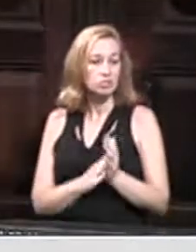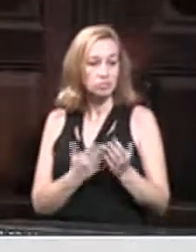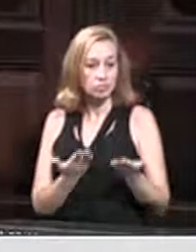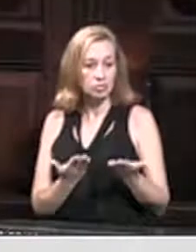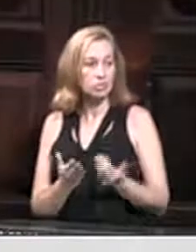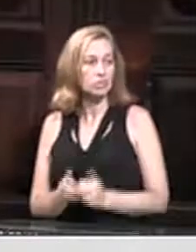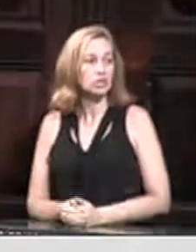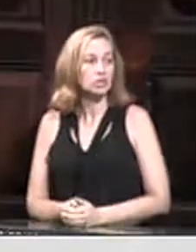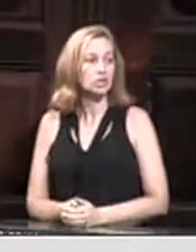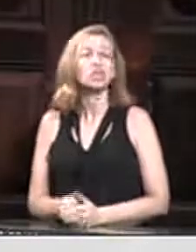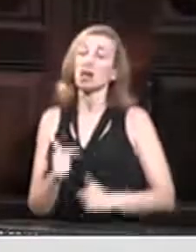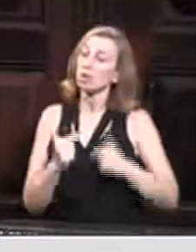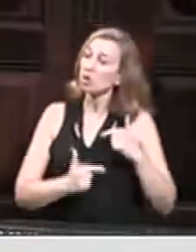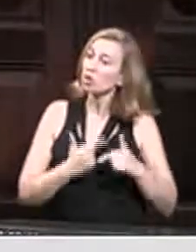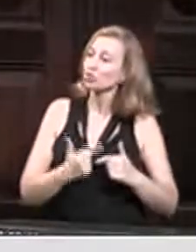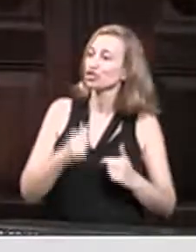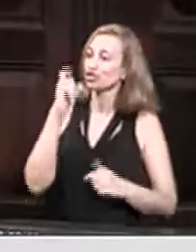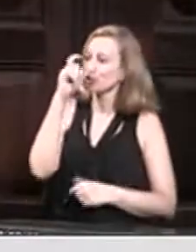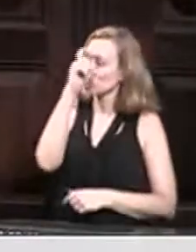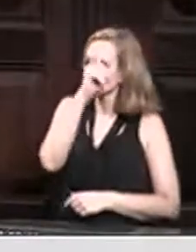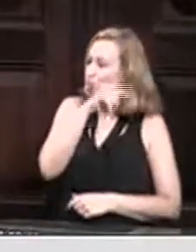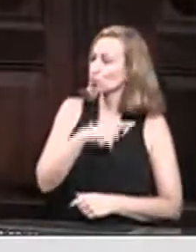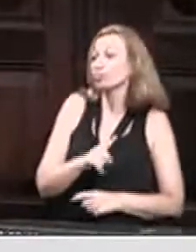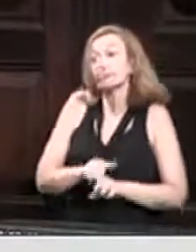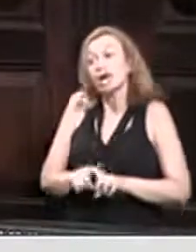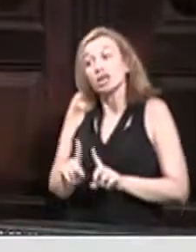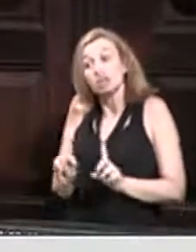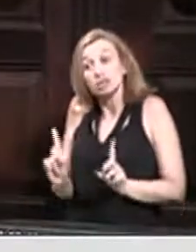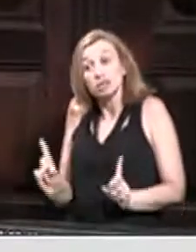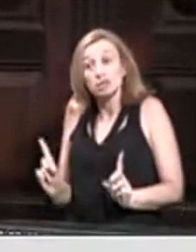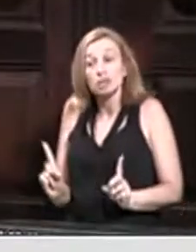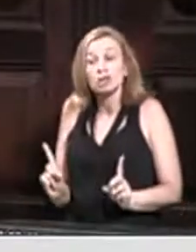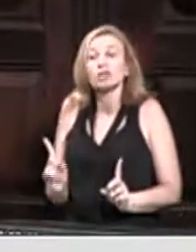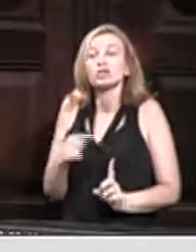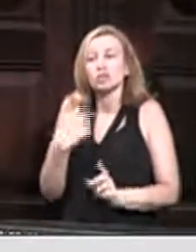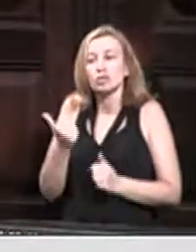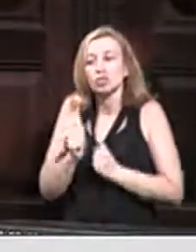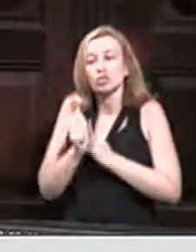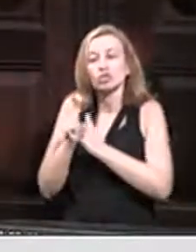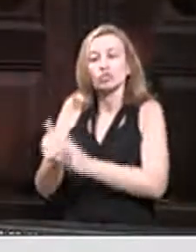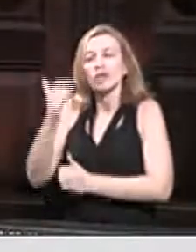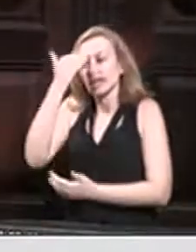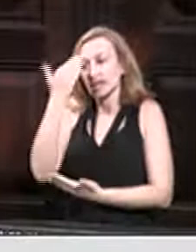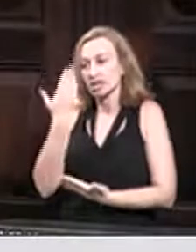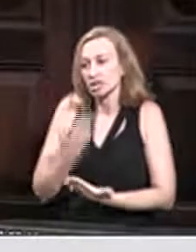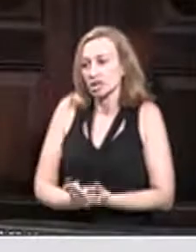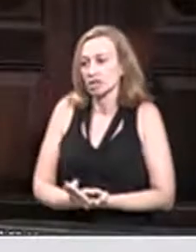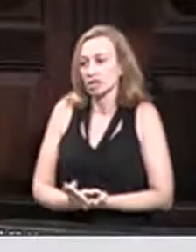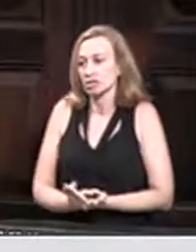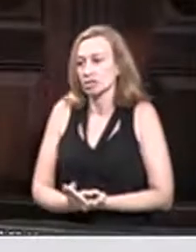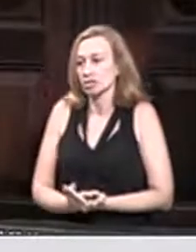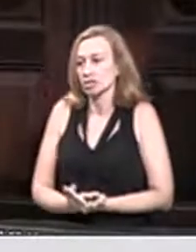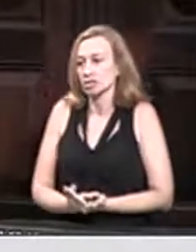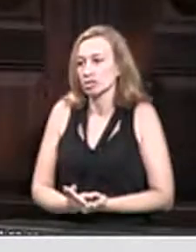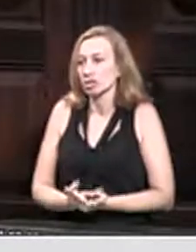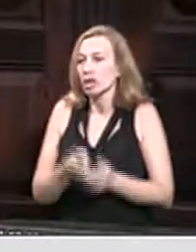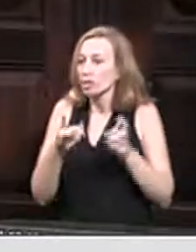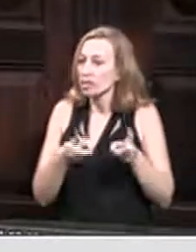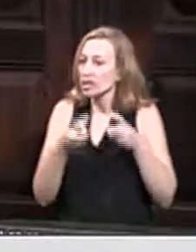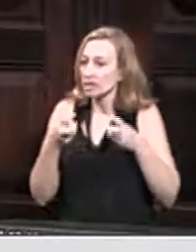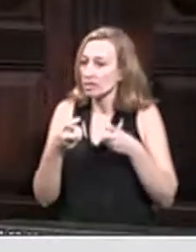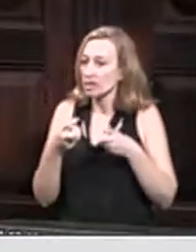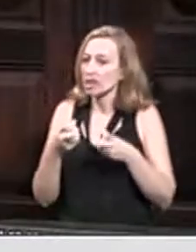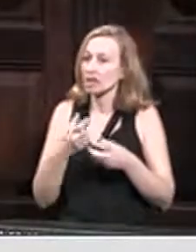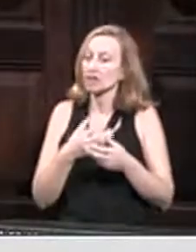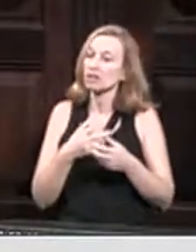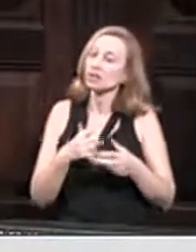bem-vindos. É uma luta difícil, mas vamos continuar acreditando na perseverança de